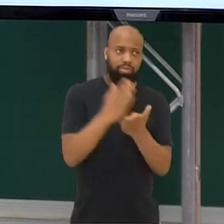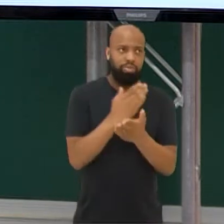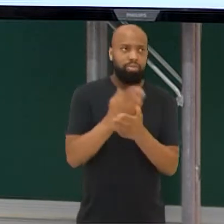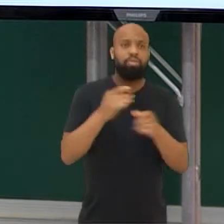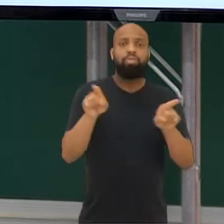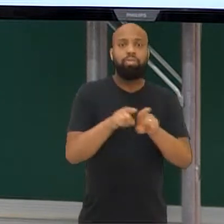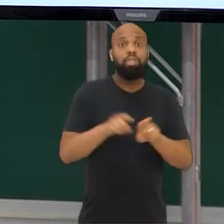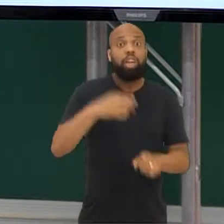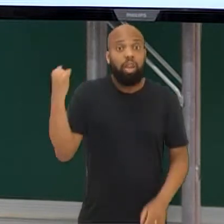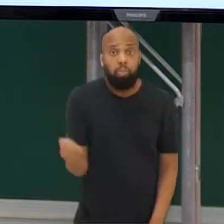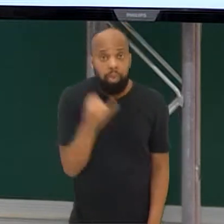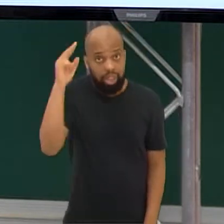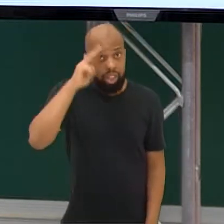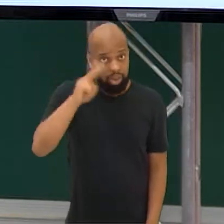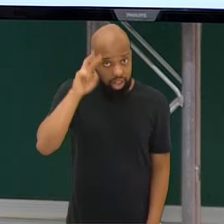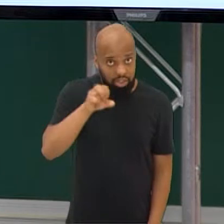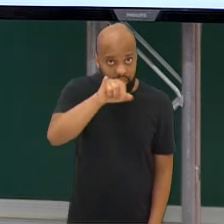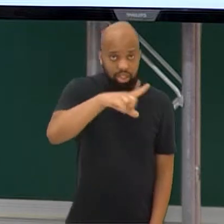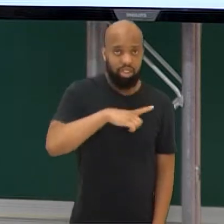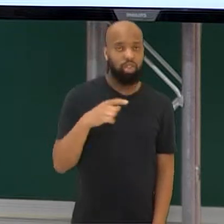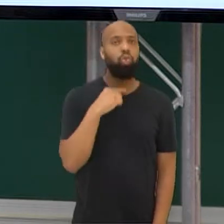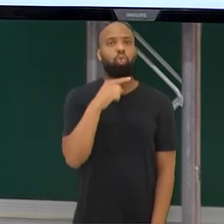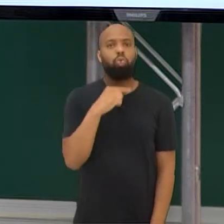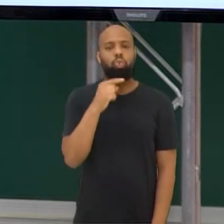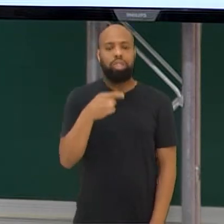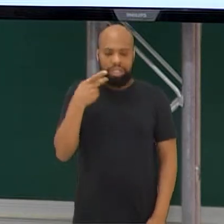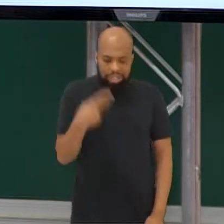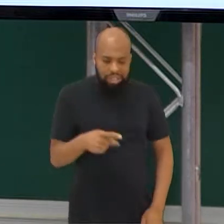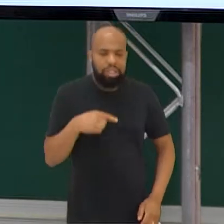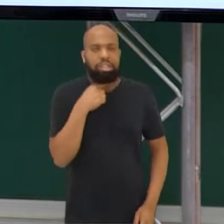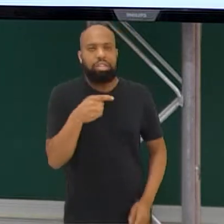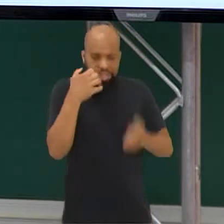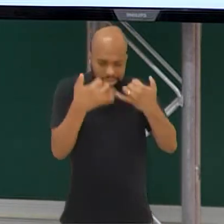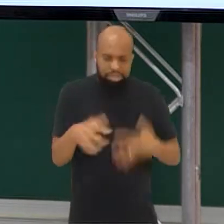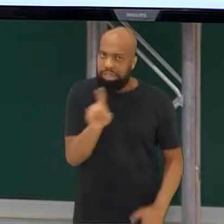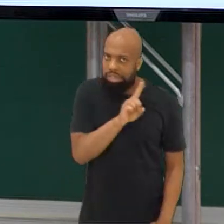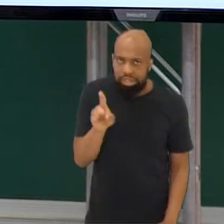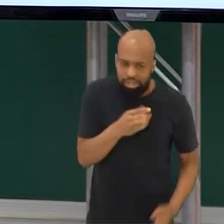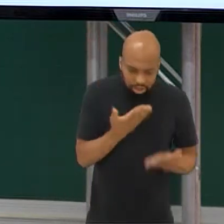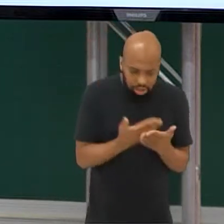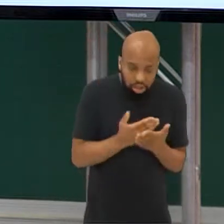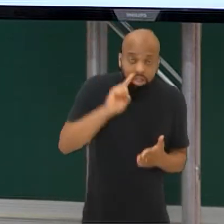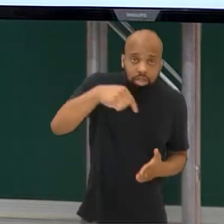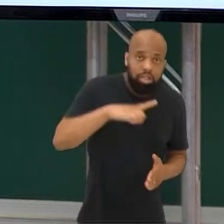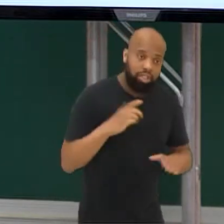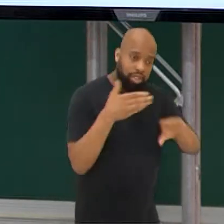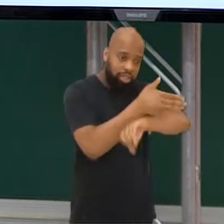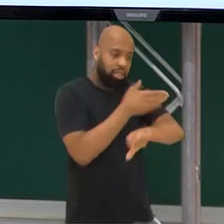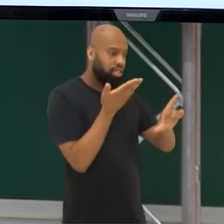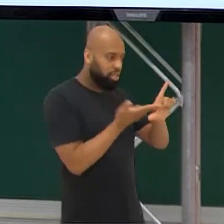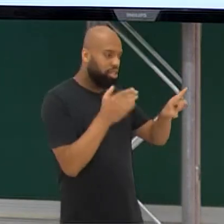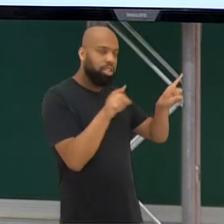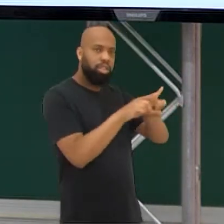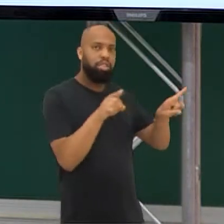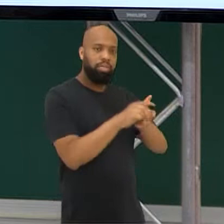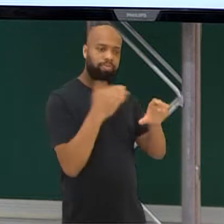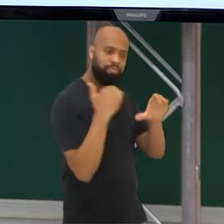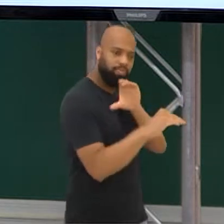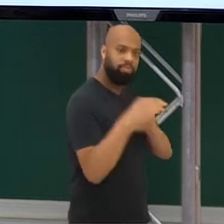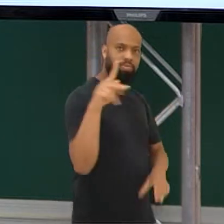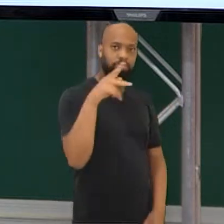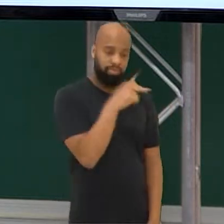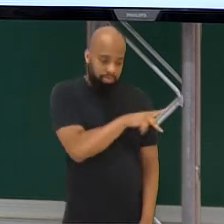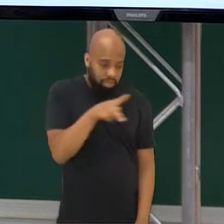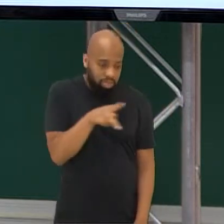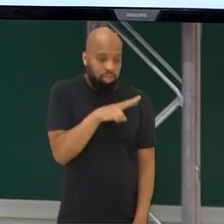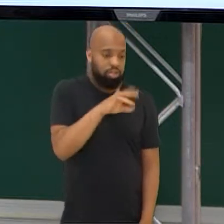e lembrem-se que qualquer dúvida a mais que a gente não consiga solucionar aqui na aula, depois você entra lá no Classroom, manda um e-mail para o seu professor